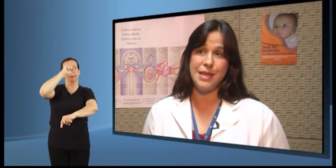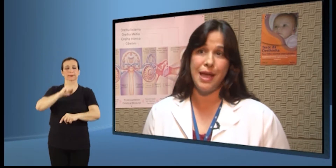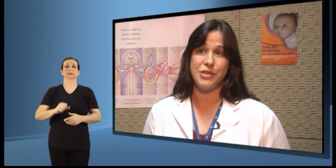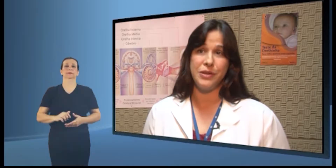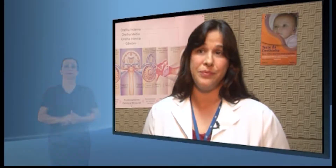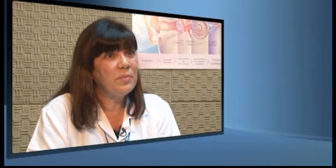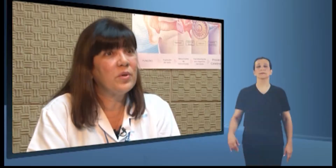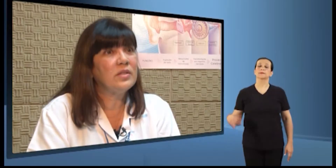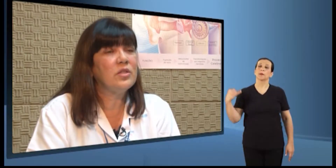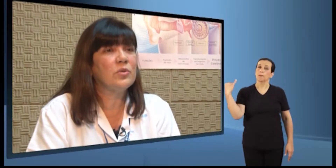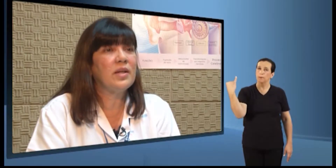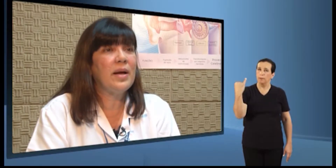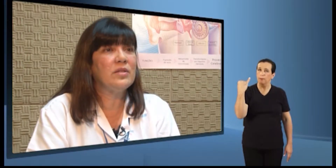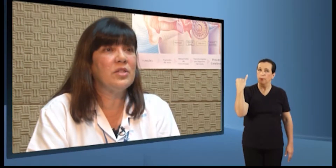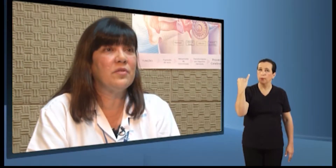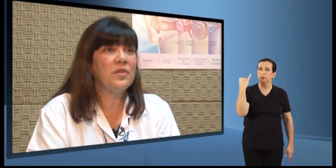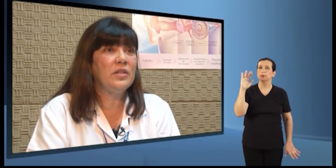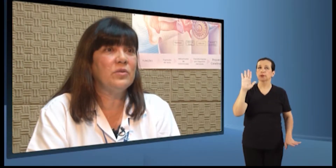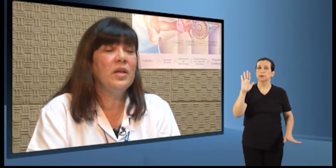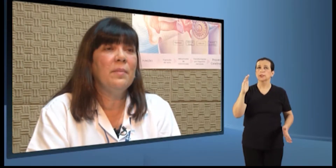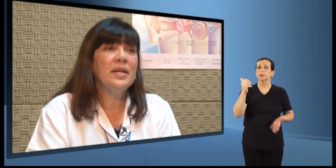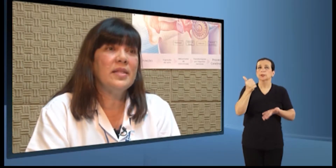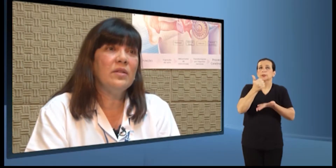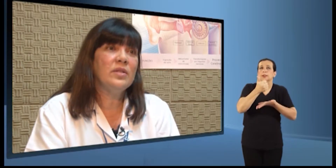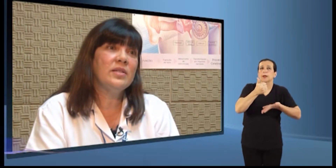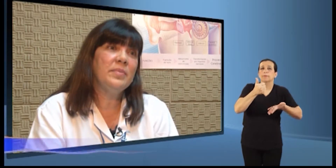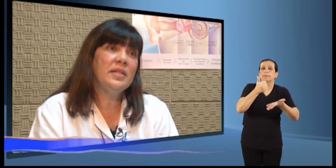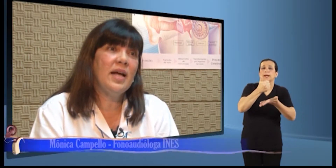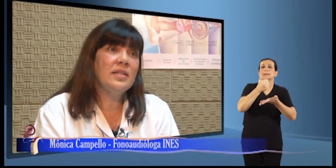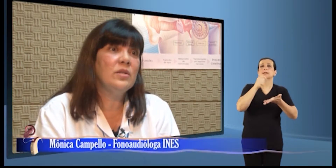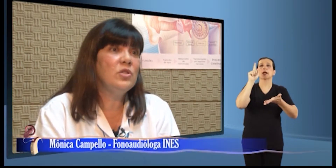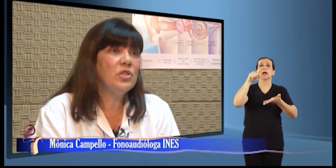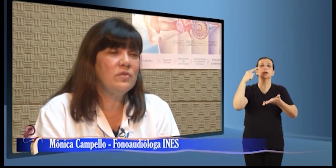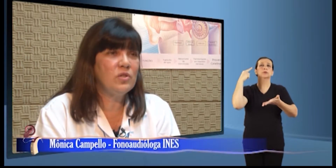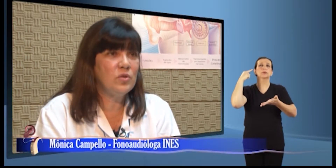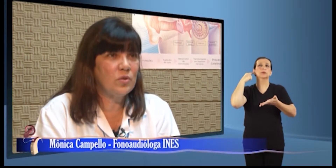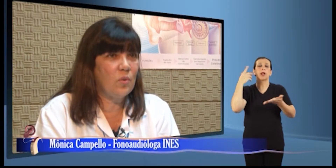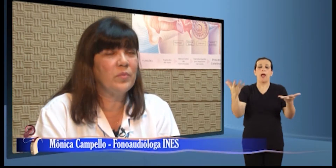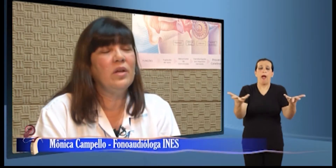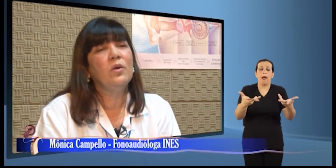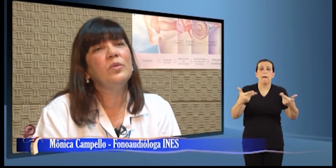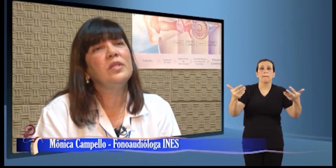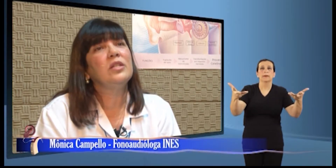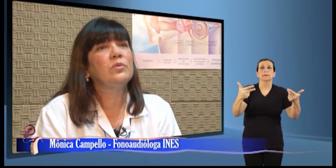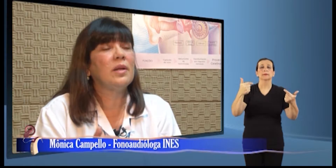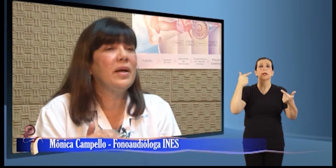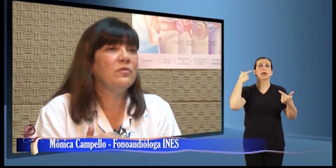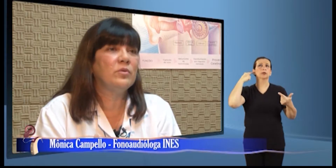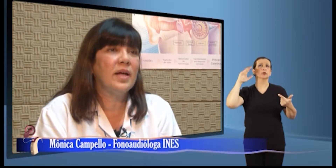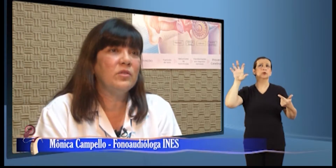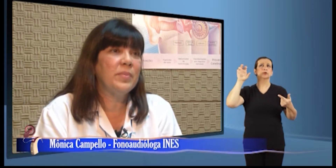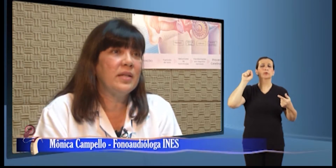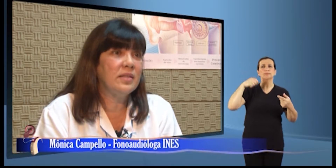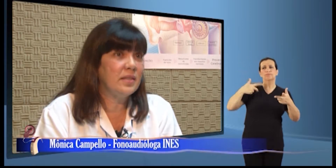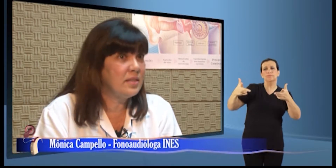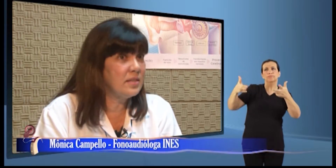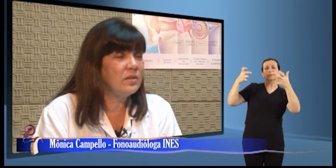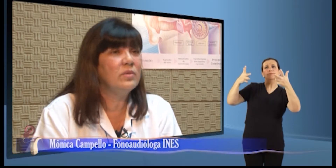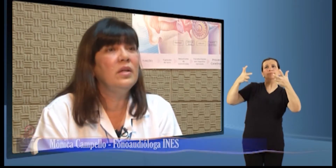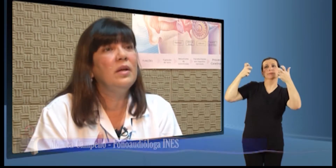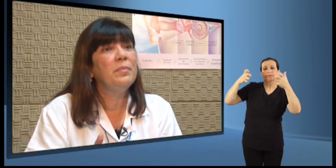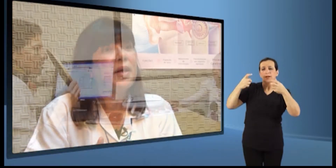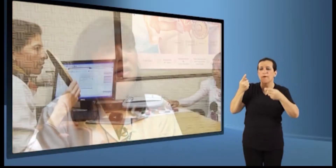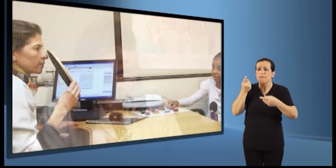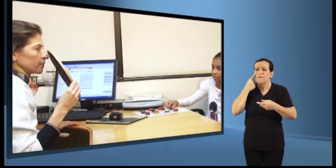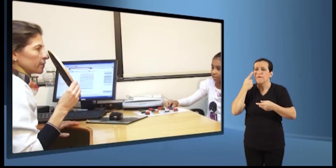de aprendizagem. É importante que o trabalho seja feito baseado nas habilidades auditivas do som, ou seja, um trabalho voltado para a